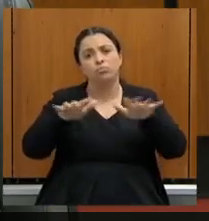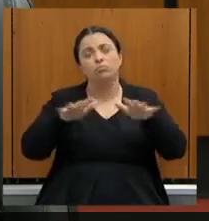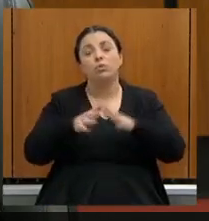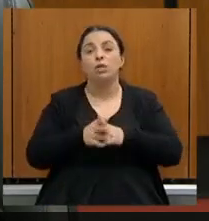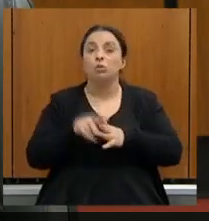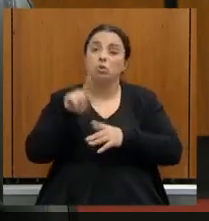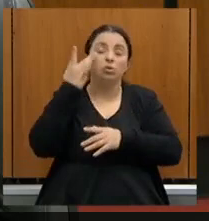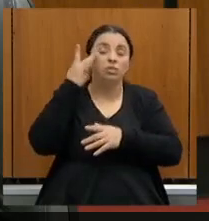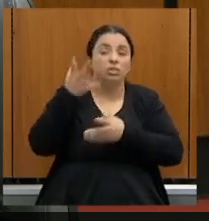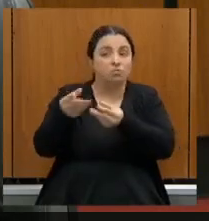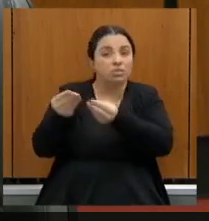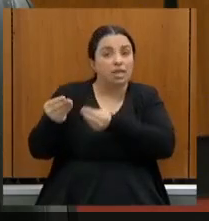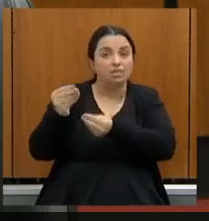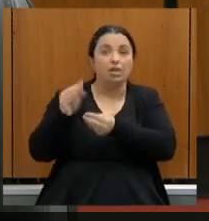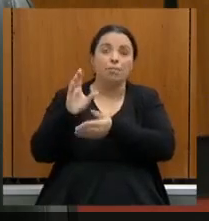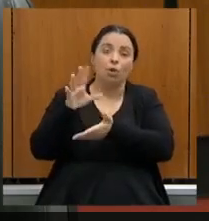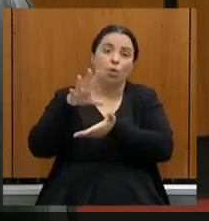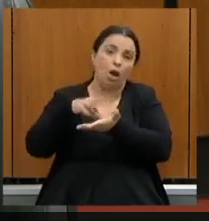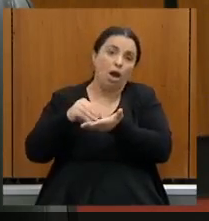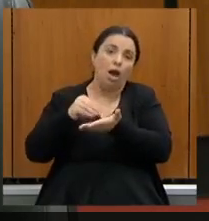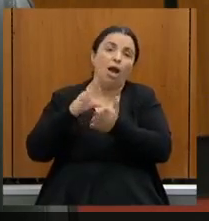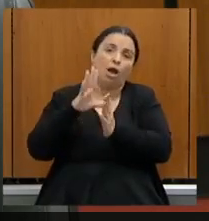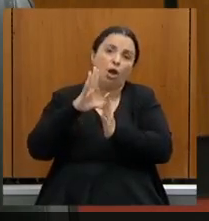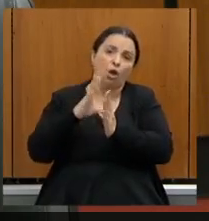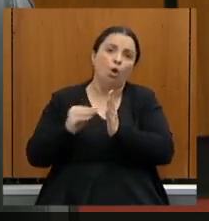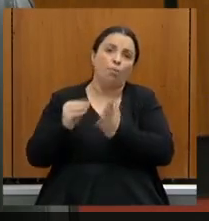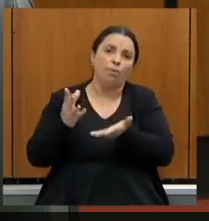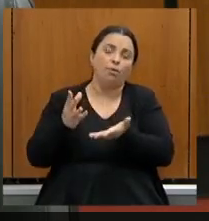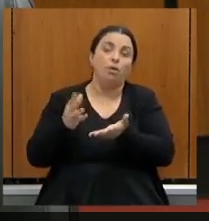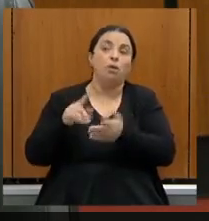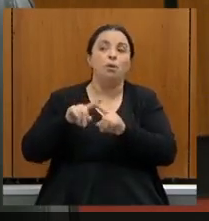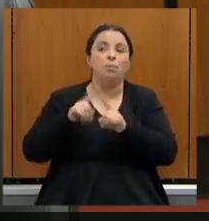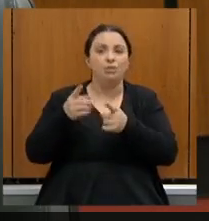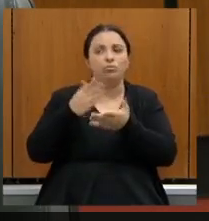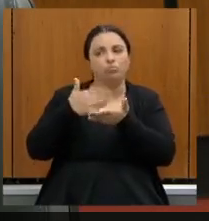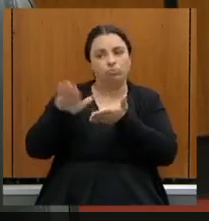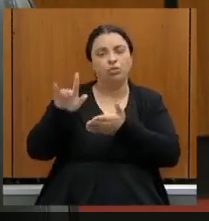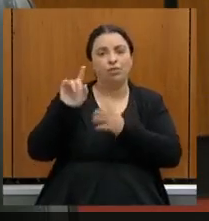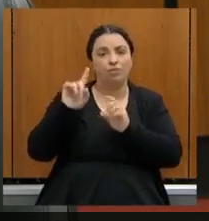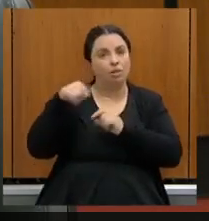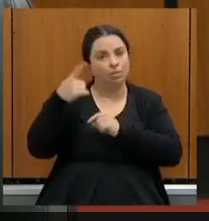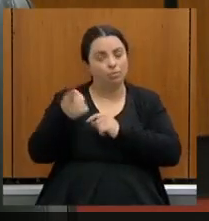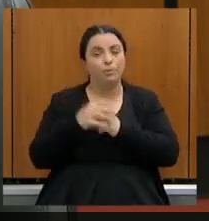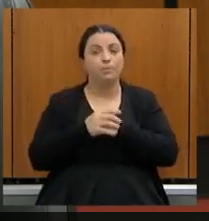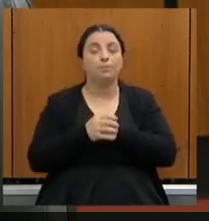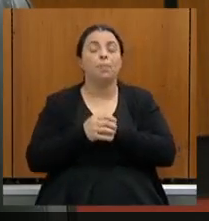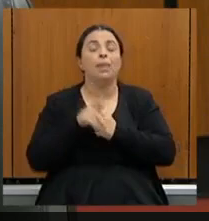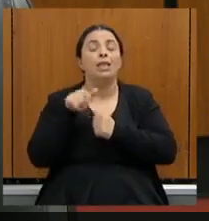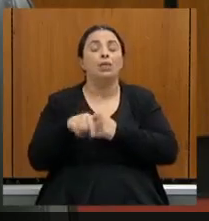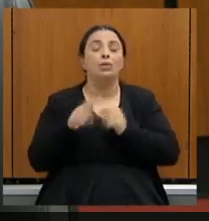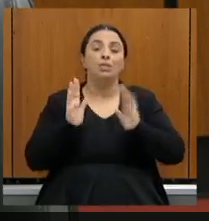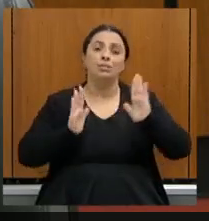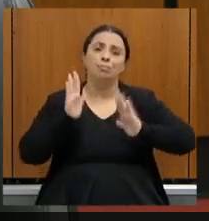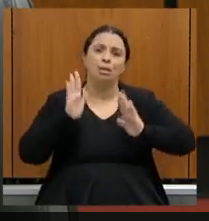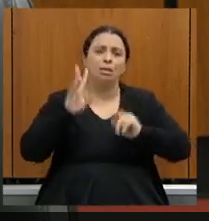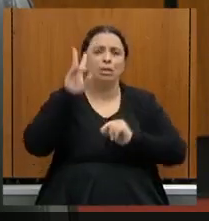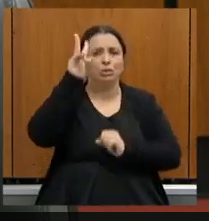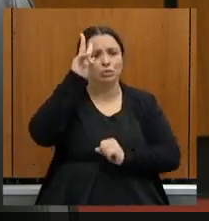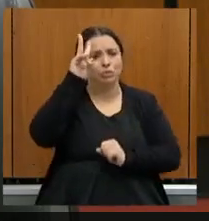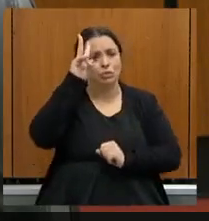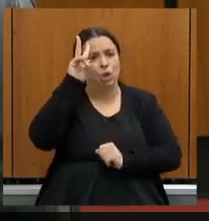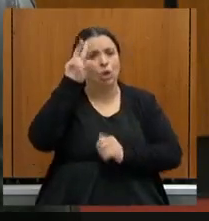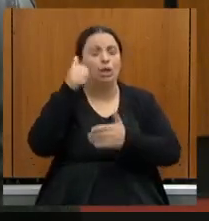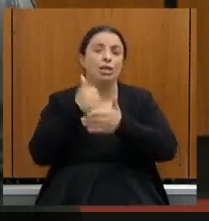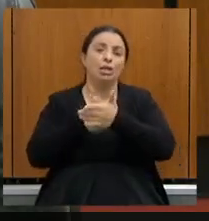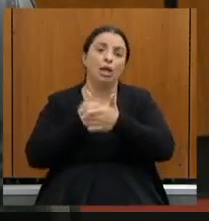mandar também. Nesse período de história dessa luta